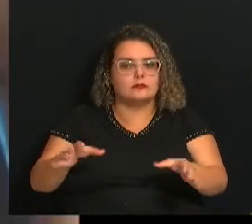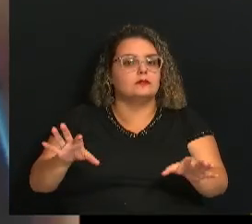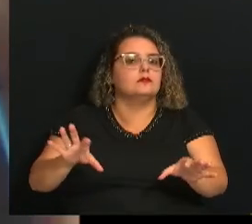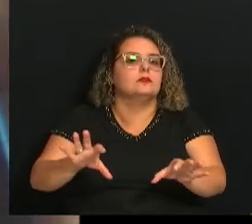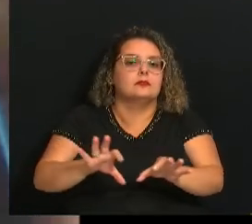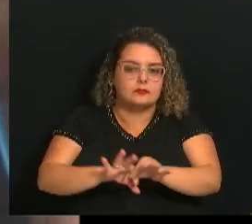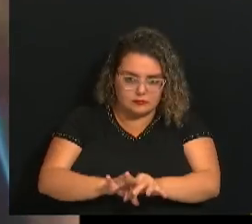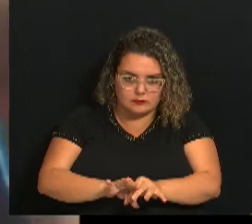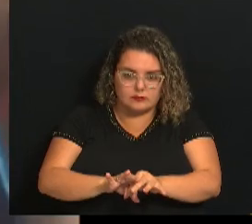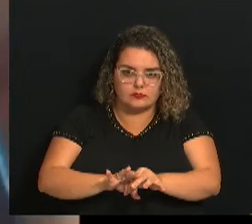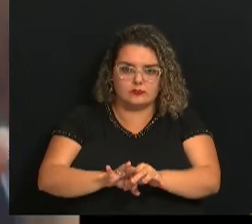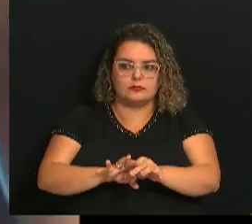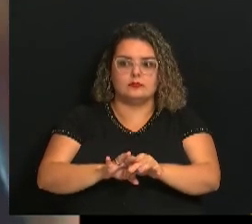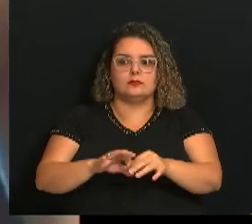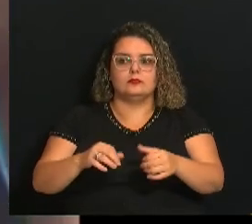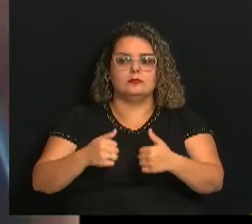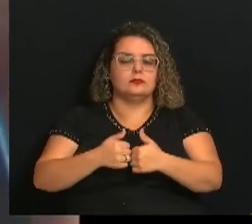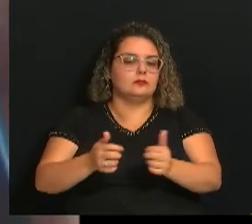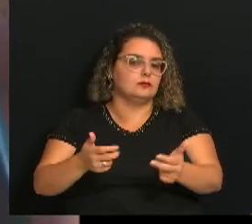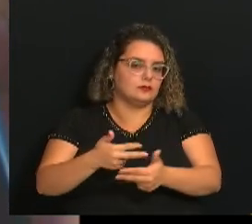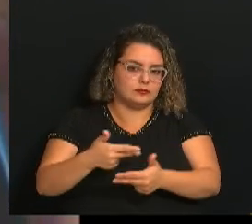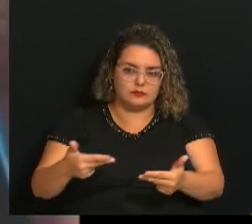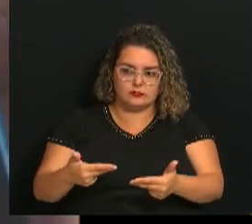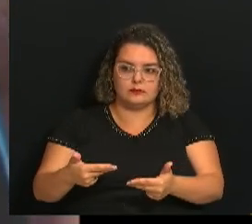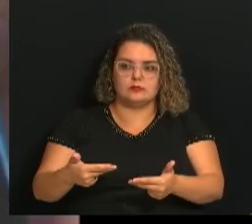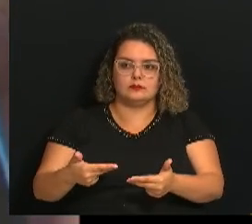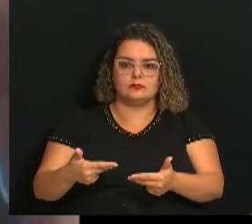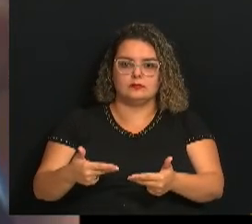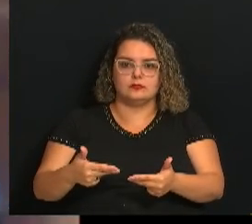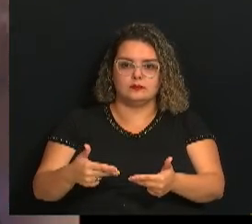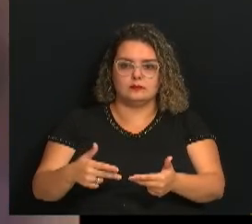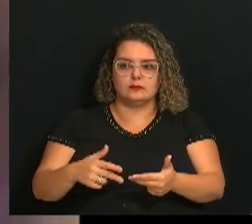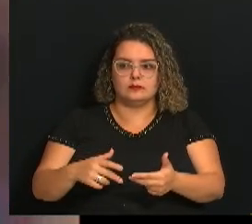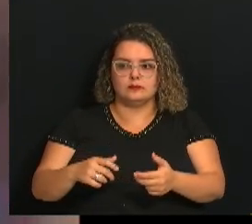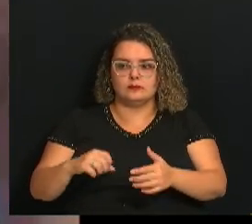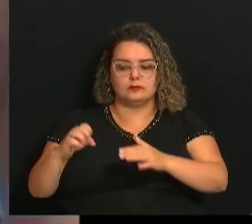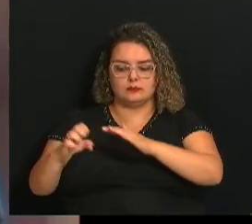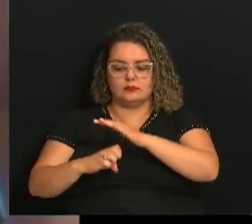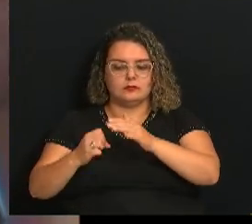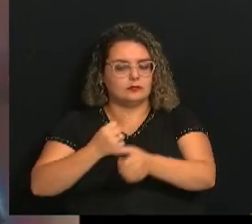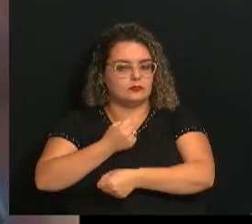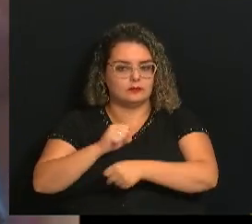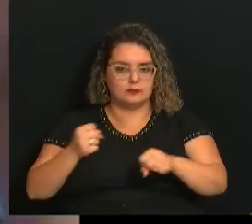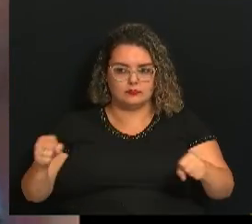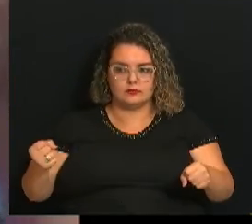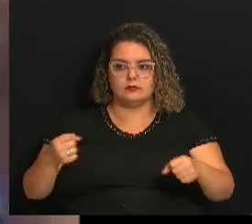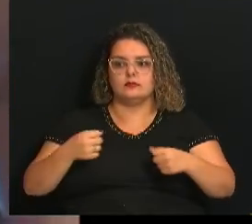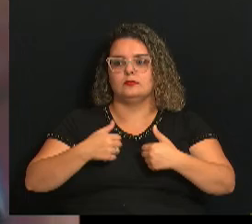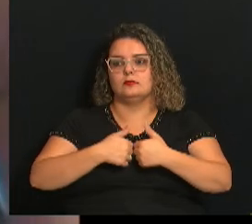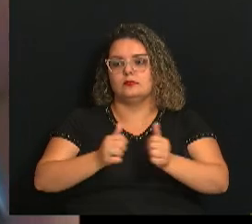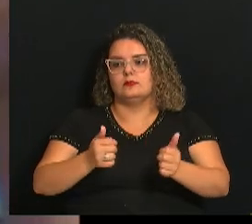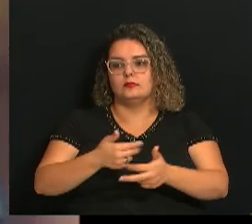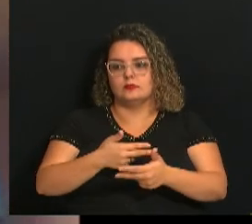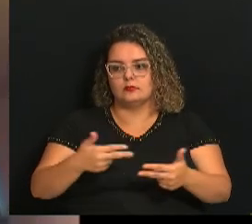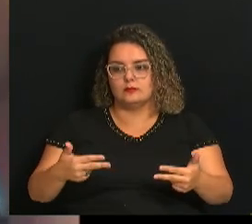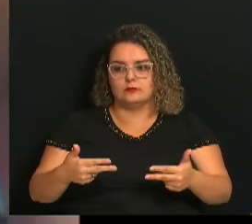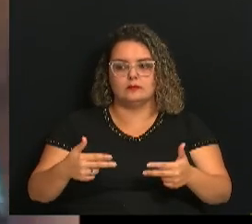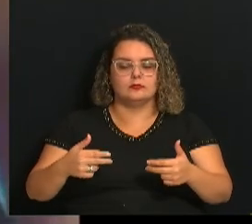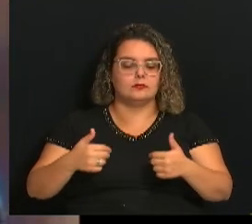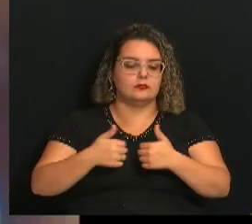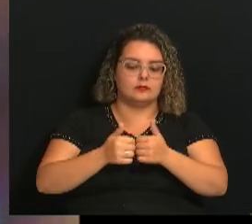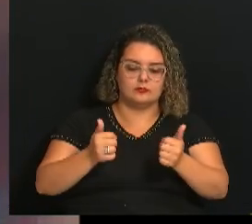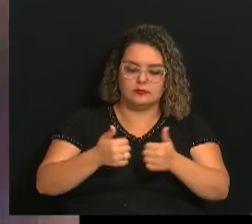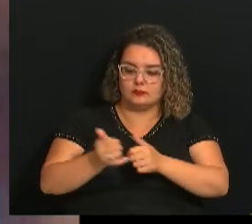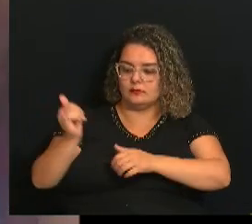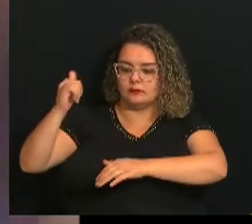do transporte hoje, que passa pelas grandes empresas de transporte de ônibus, de